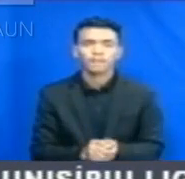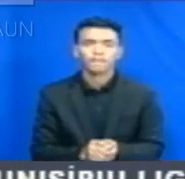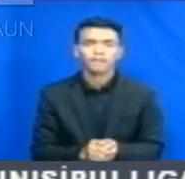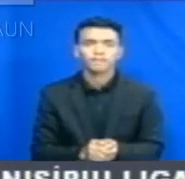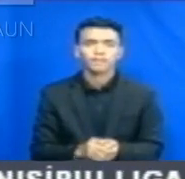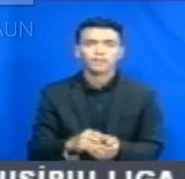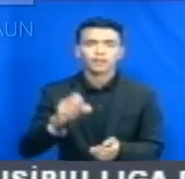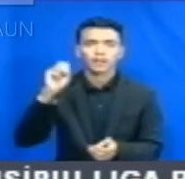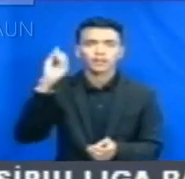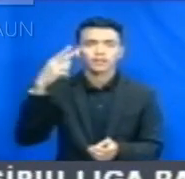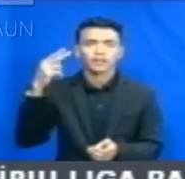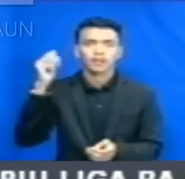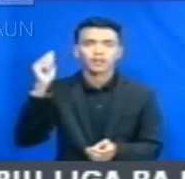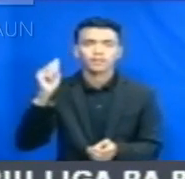SA,